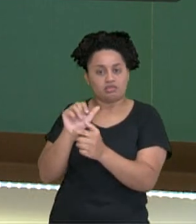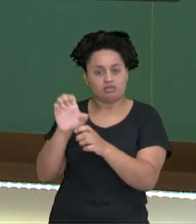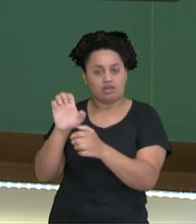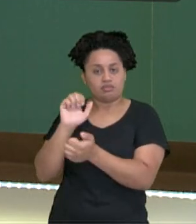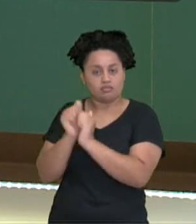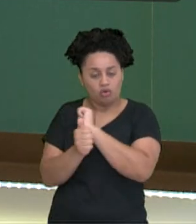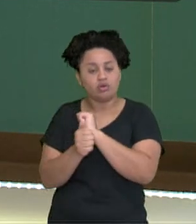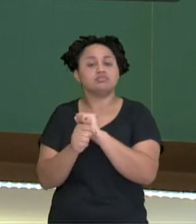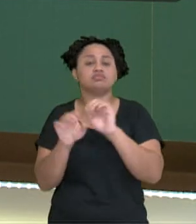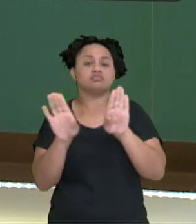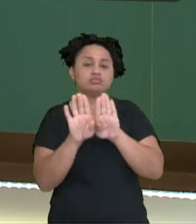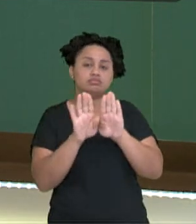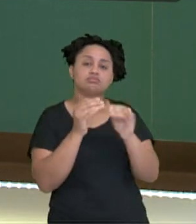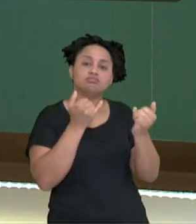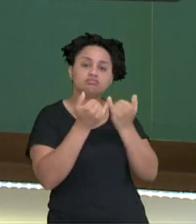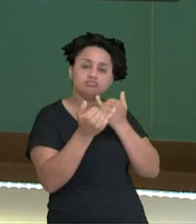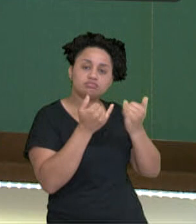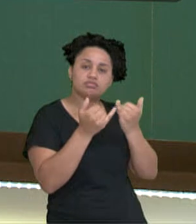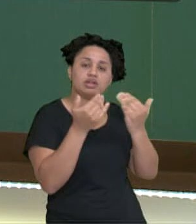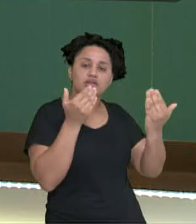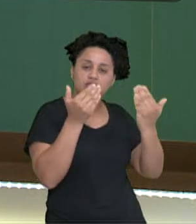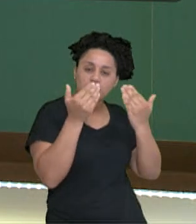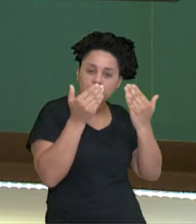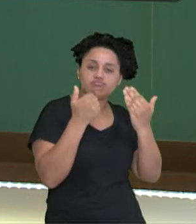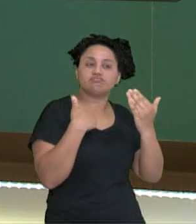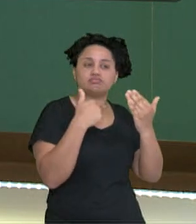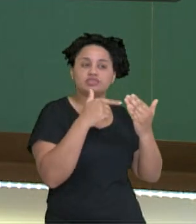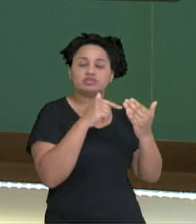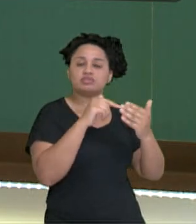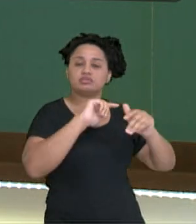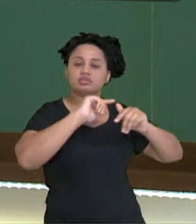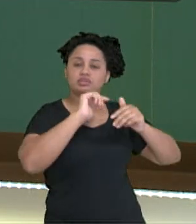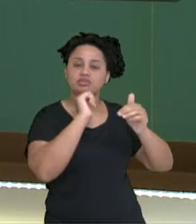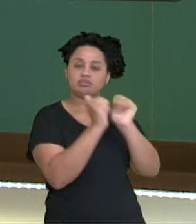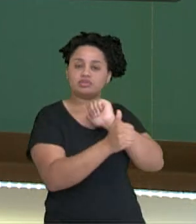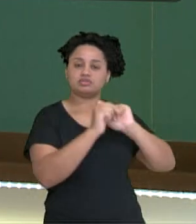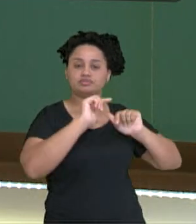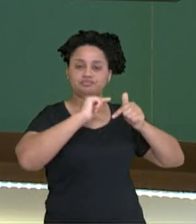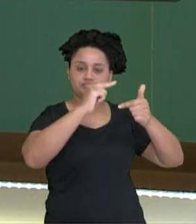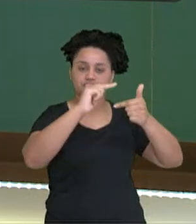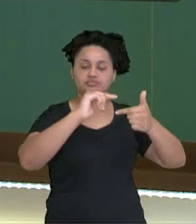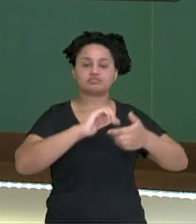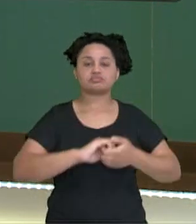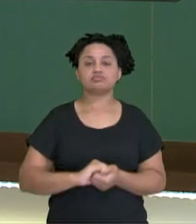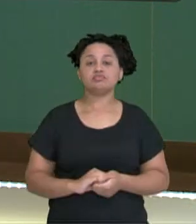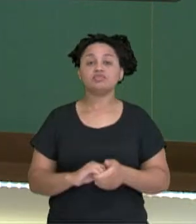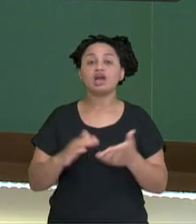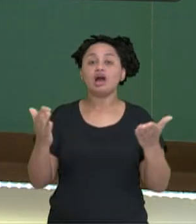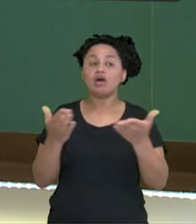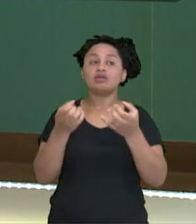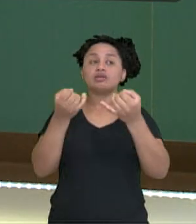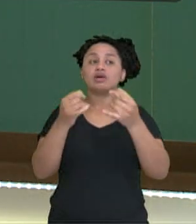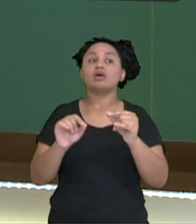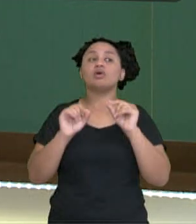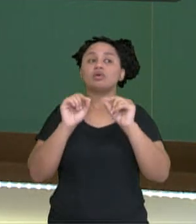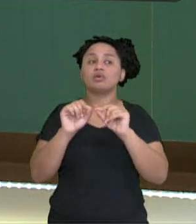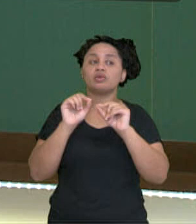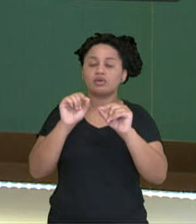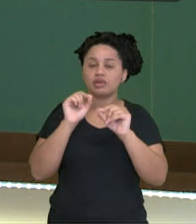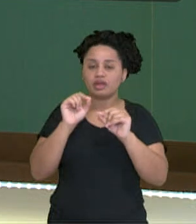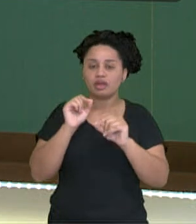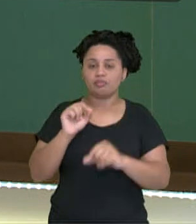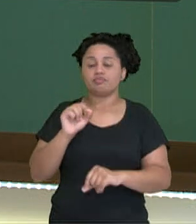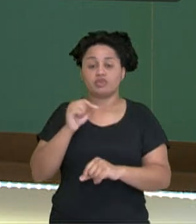esportes tradicionais e reais como a gente conhece. Daí a gente vai conversar um pouquinho sobre o World